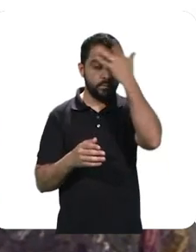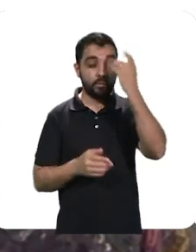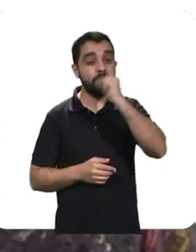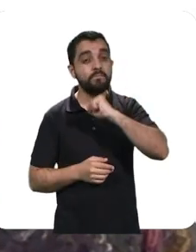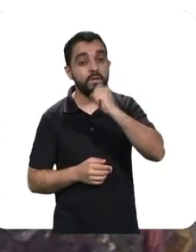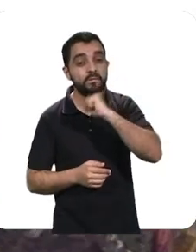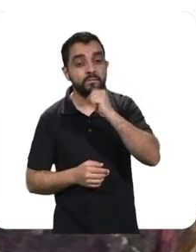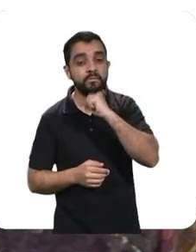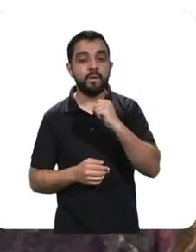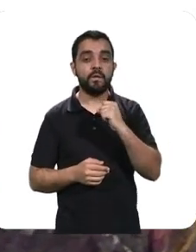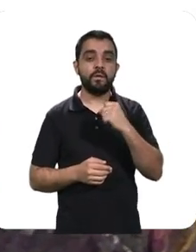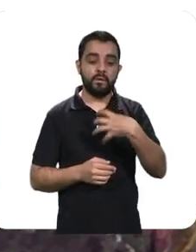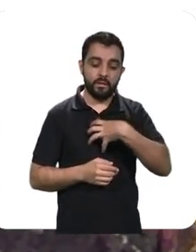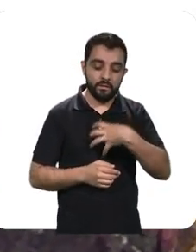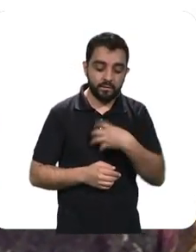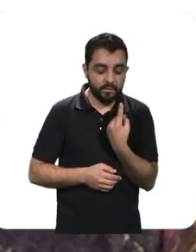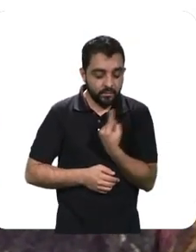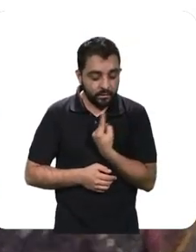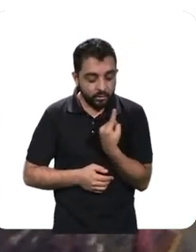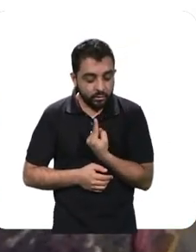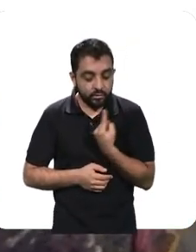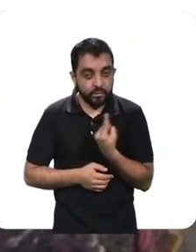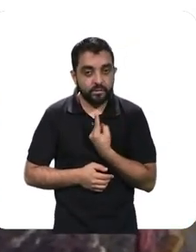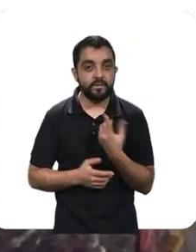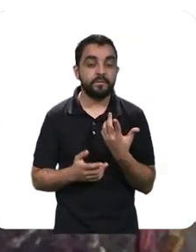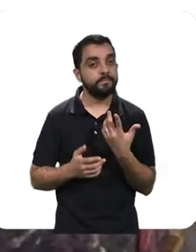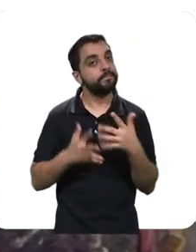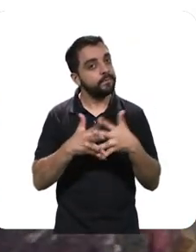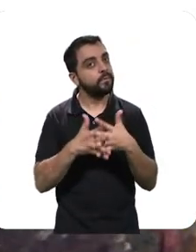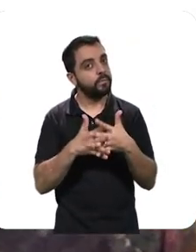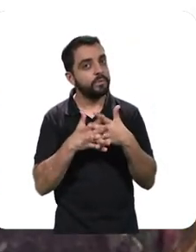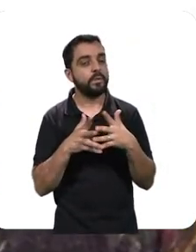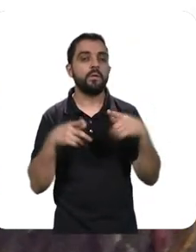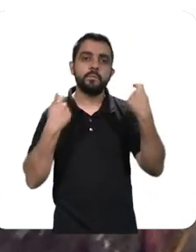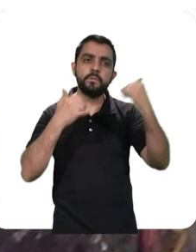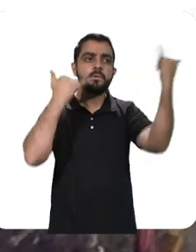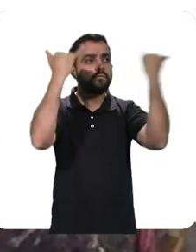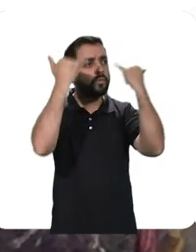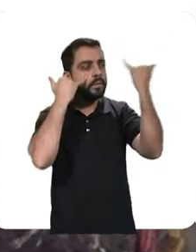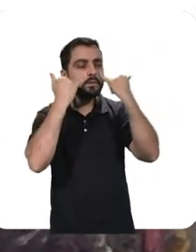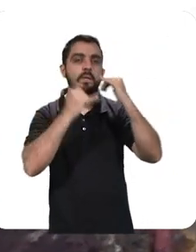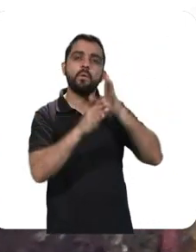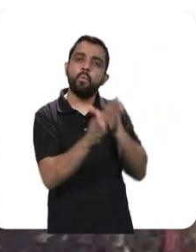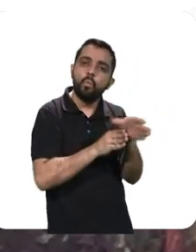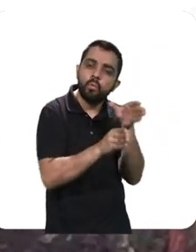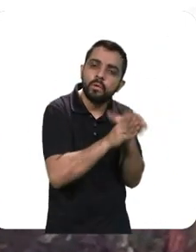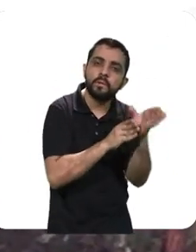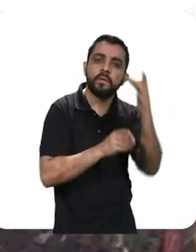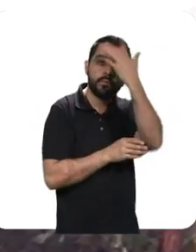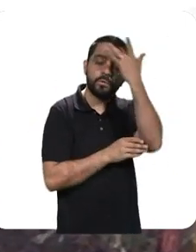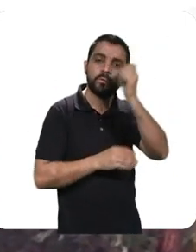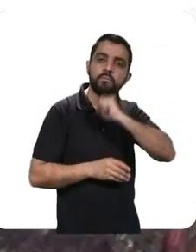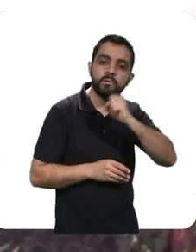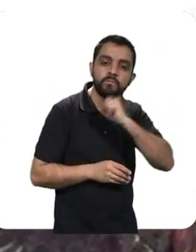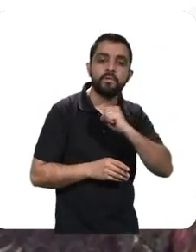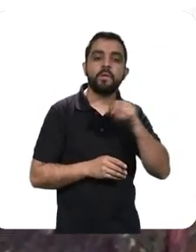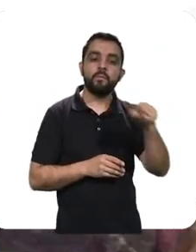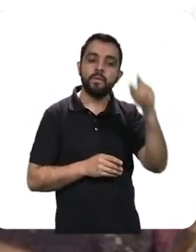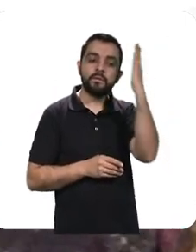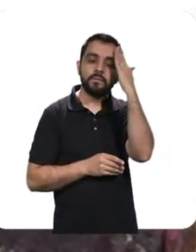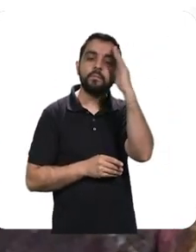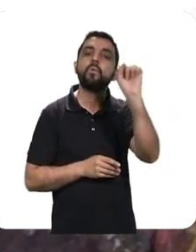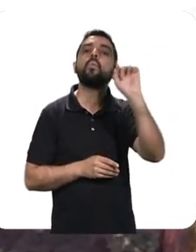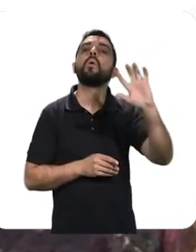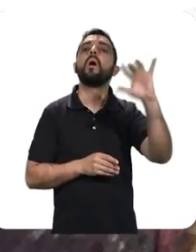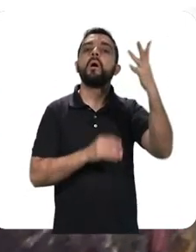A população idosa, ela não se sentir sozinha nesse momento, receber informações, saber o